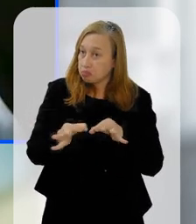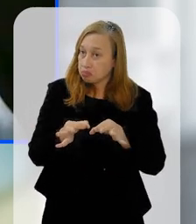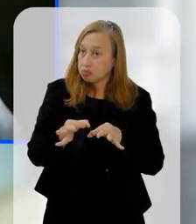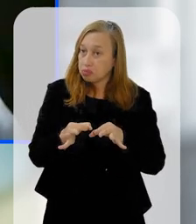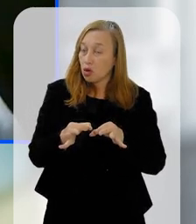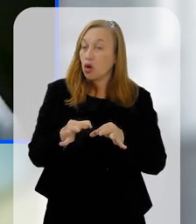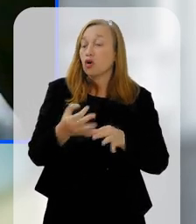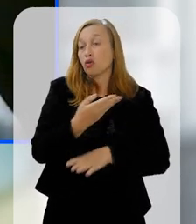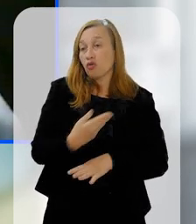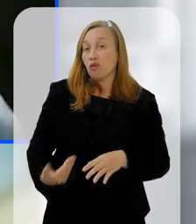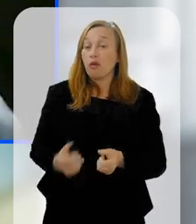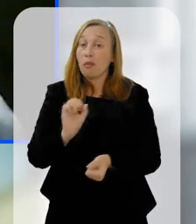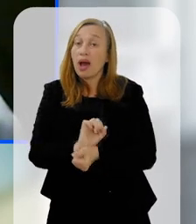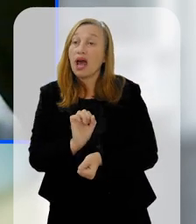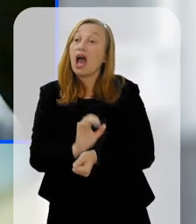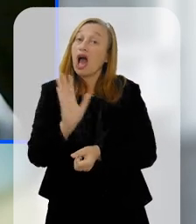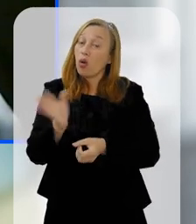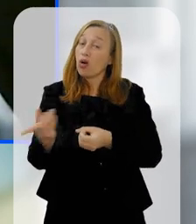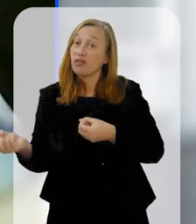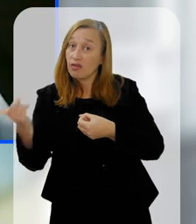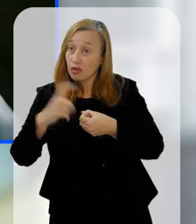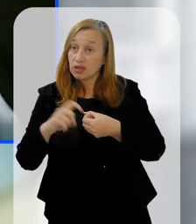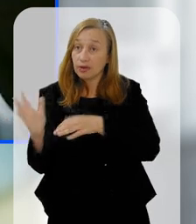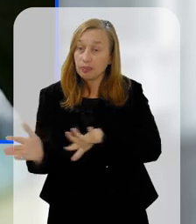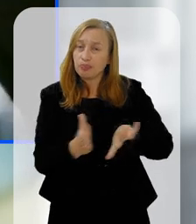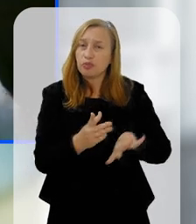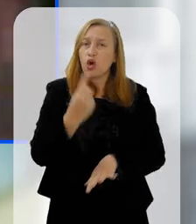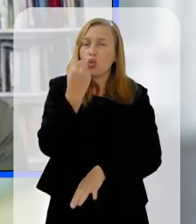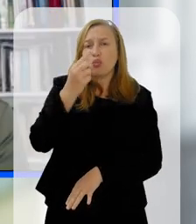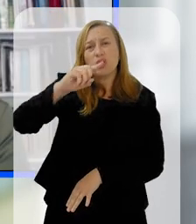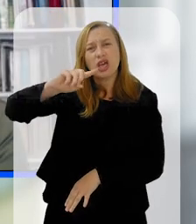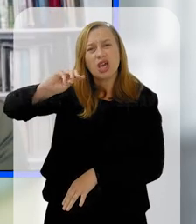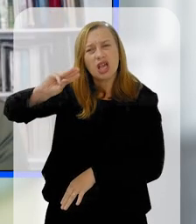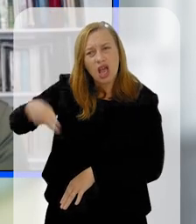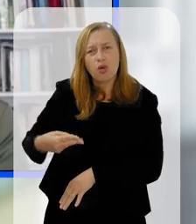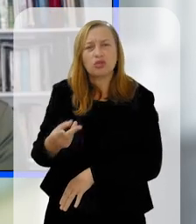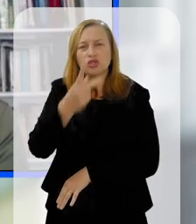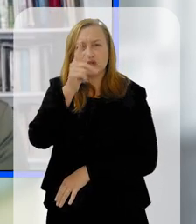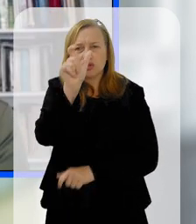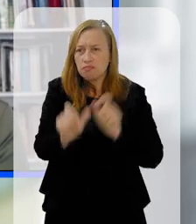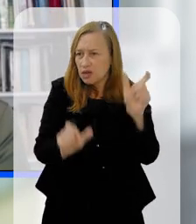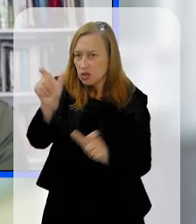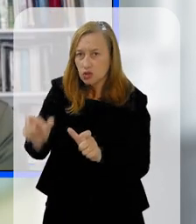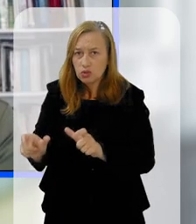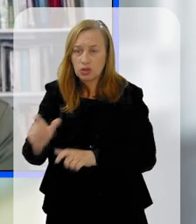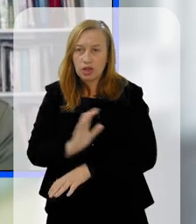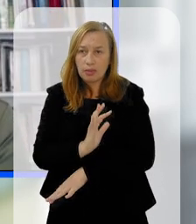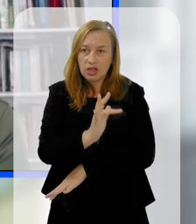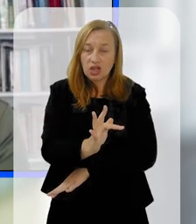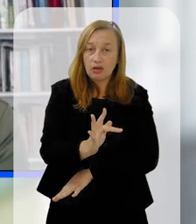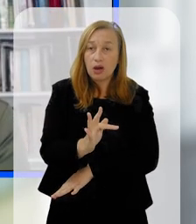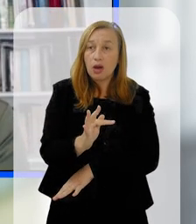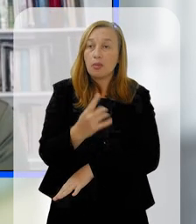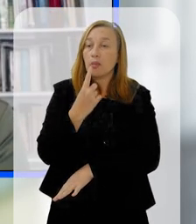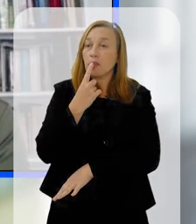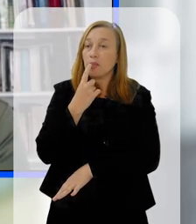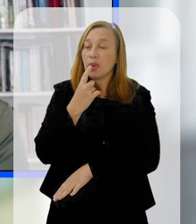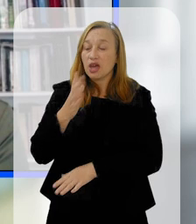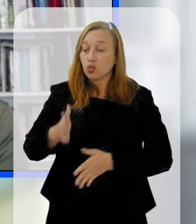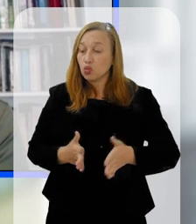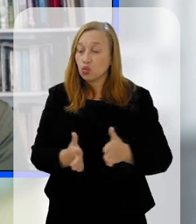sendo retomado. Moral da história. Cerca de 1 milhão de pessoas na Baixada mora em cima dos